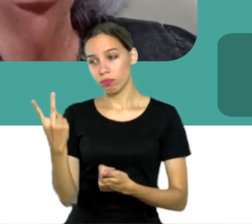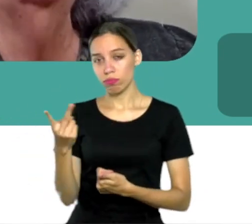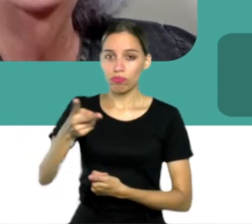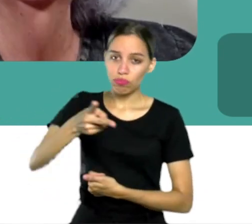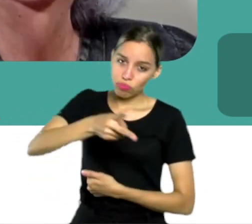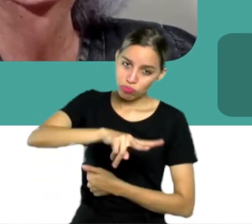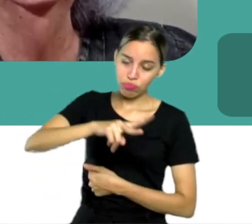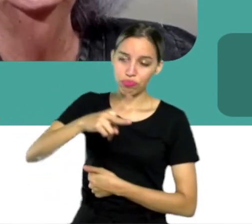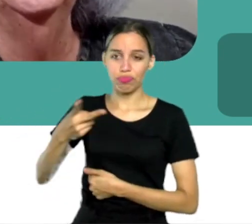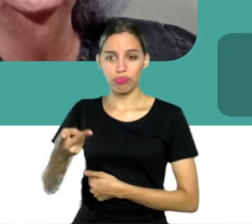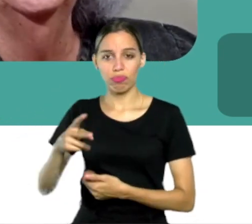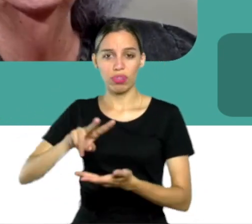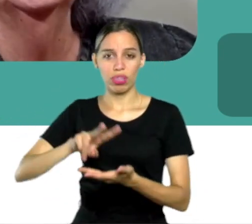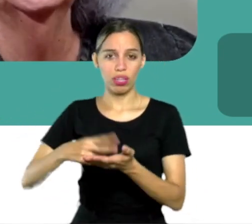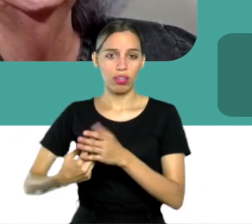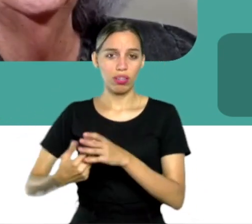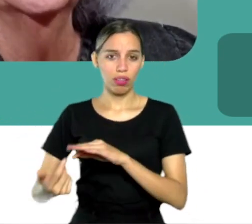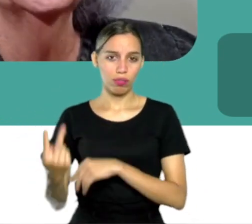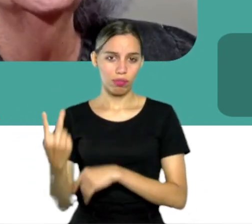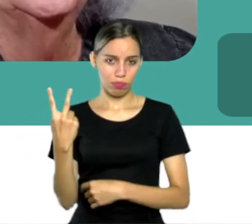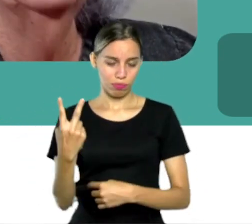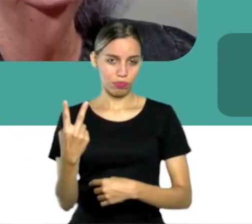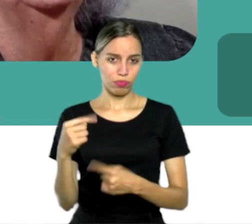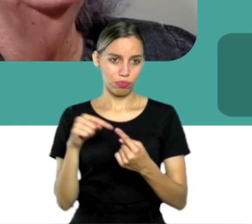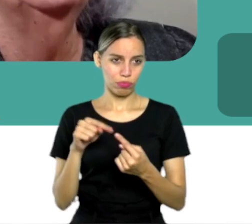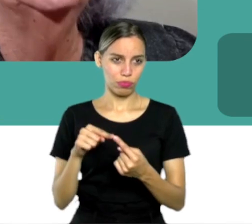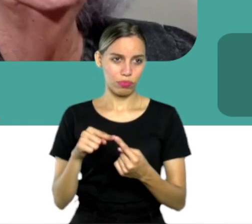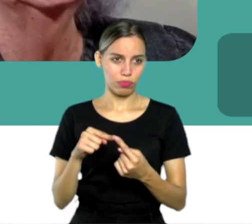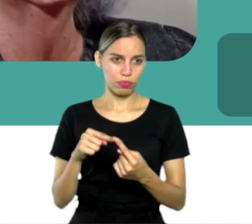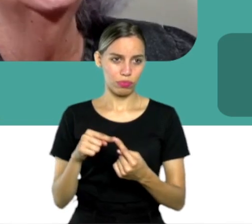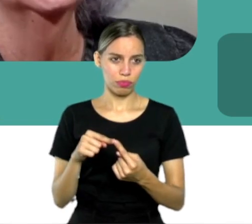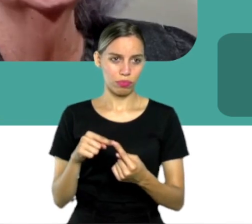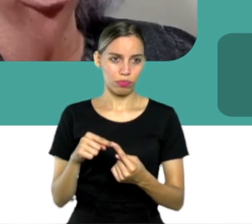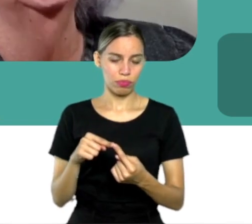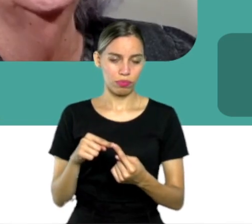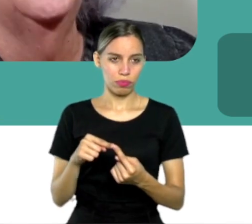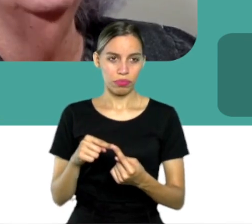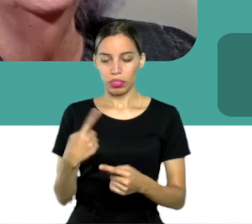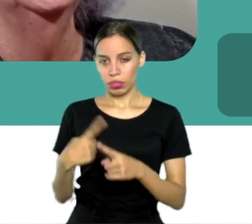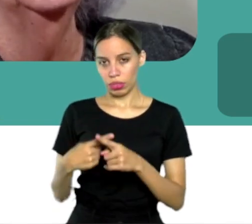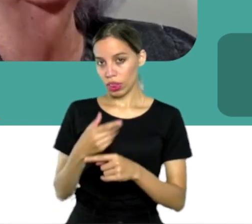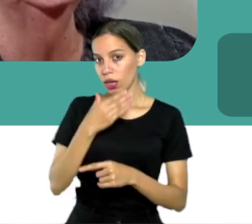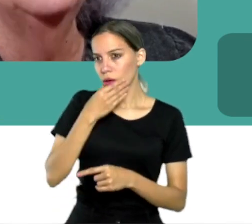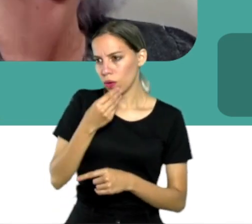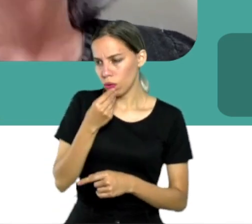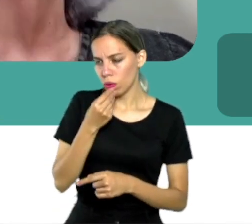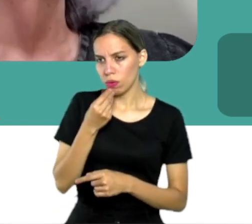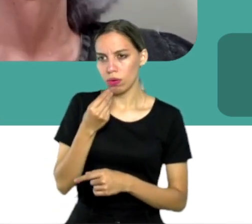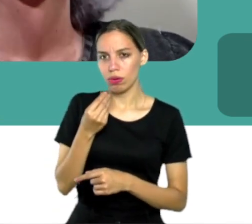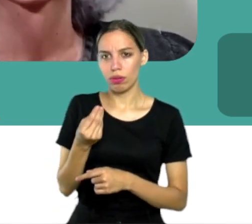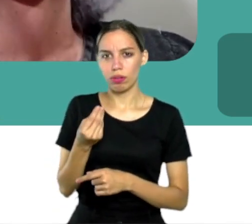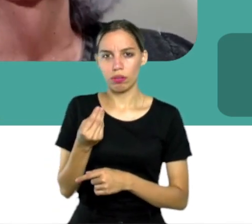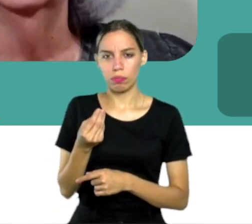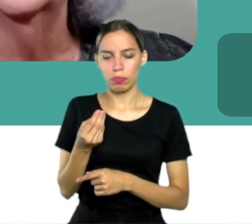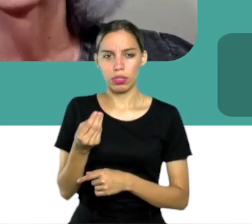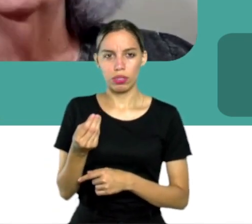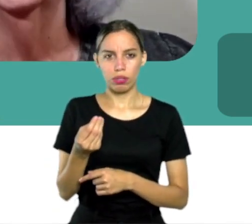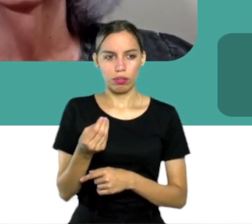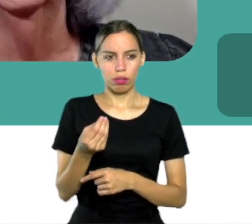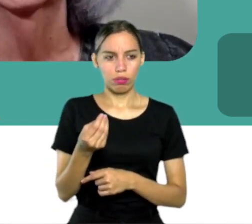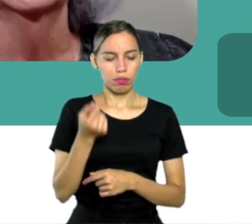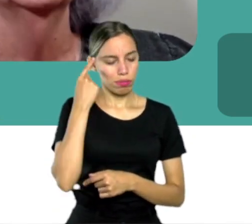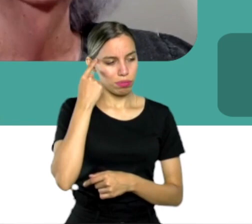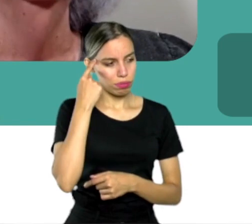O Paulo Bentancur, um dia, achou que era muito, muito pretensioso colocar um mundo. Eu mudei, mas depois eu falei, não, eu quero um